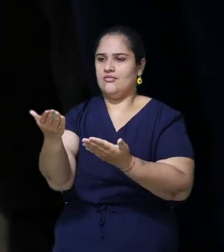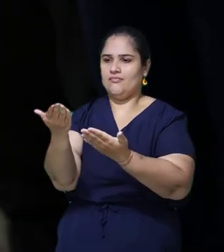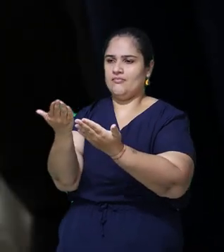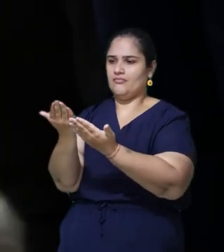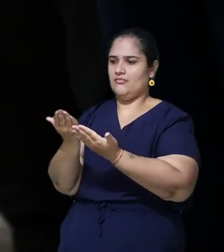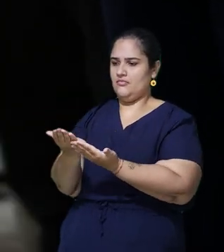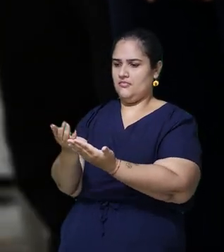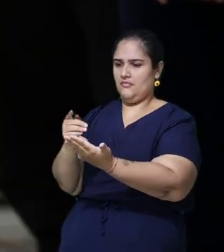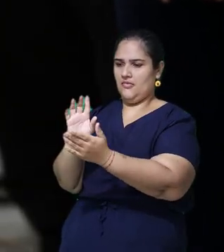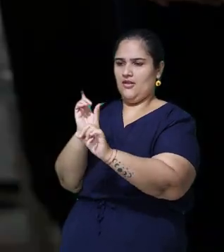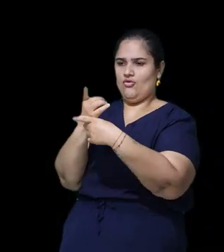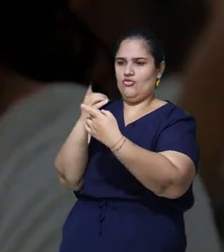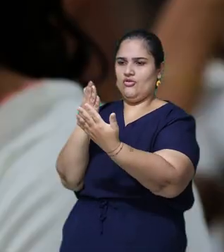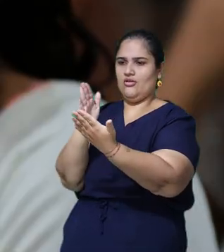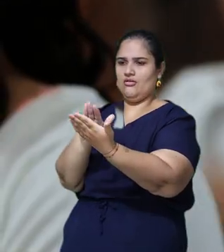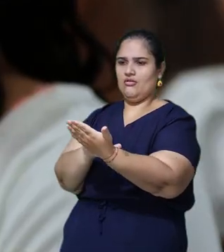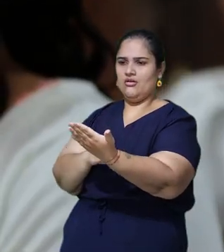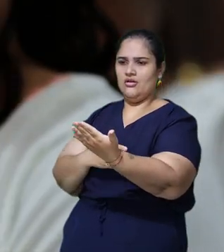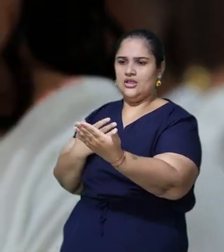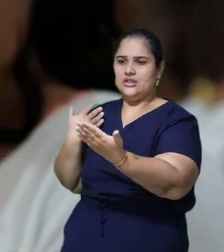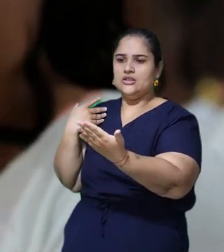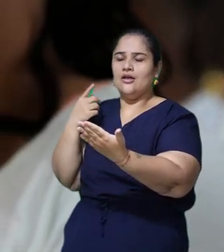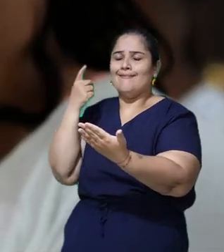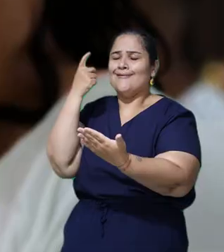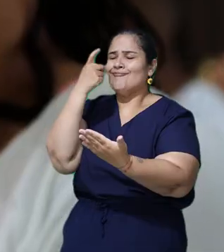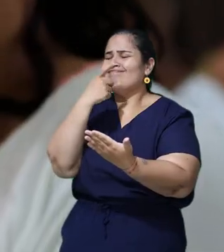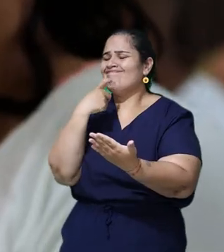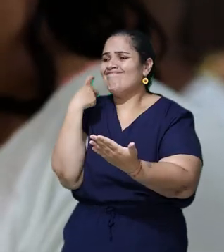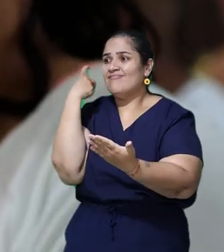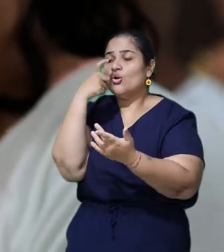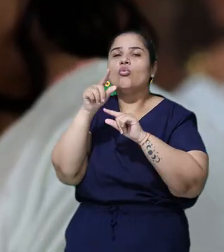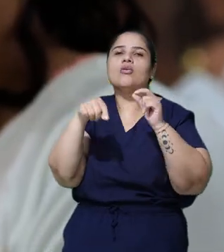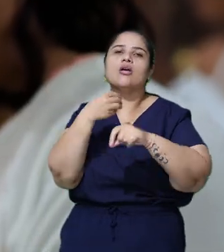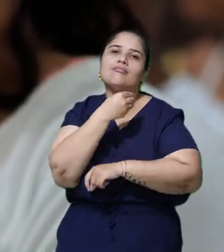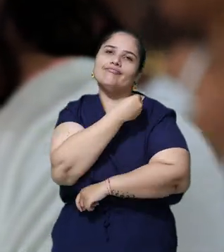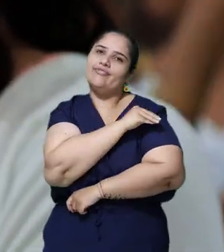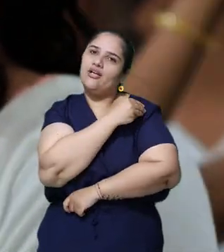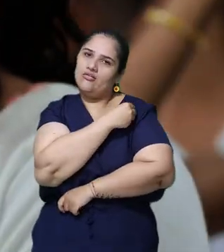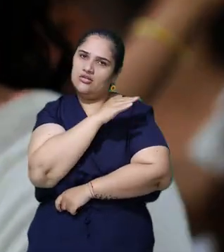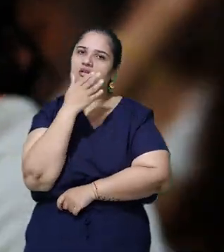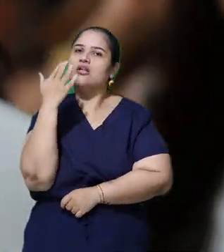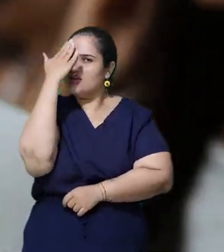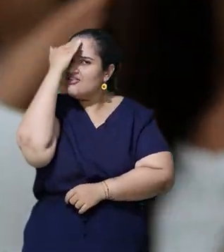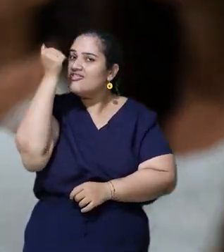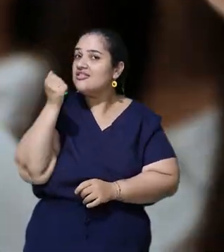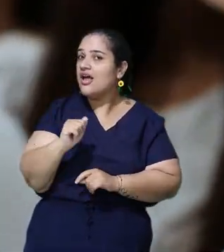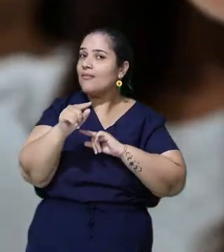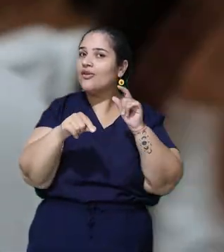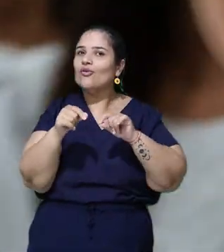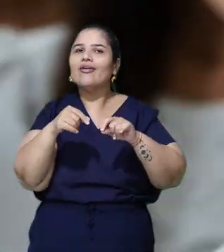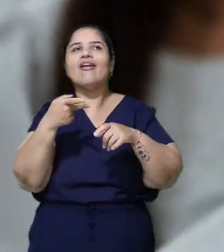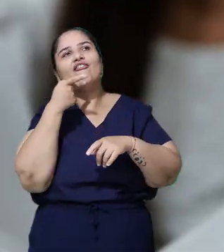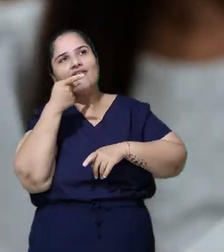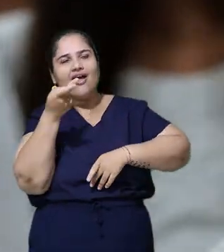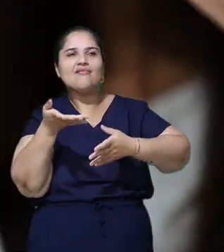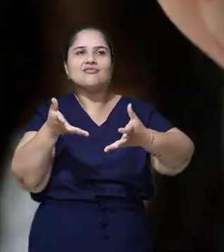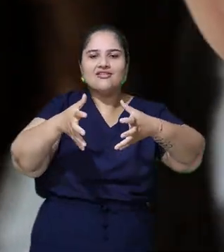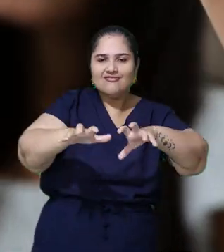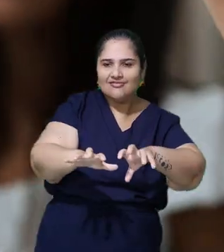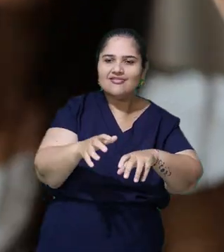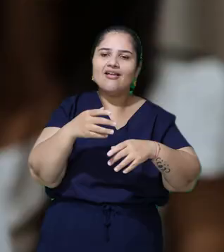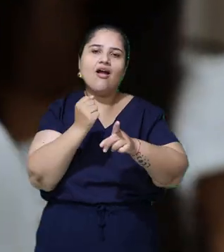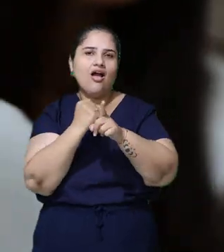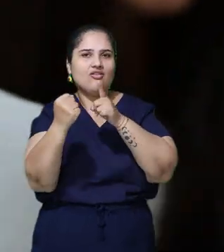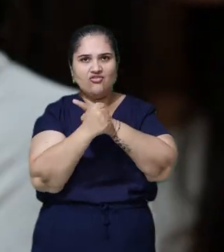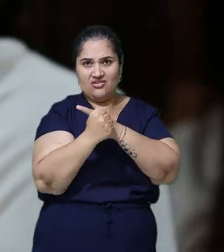pensa é no preconceito, porque a gente sabe que, apesar de se falar muito em inclusão, a nossa sociedade